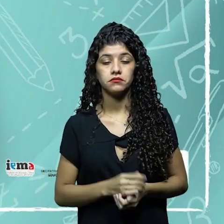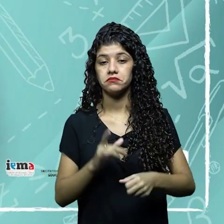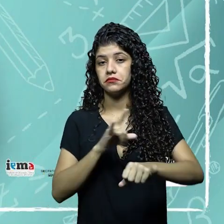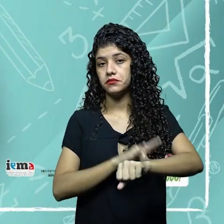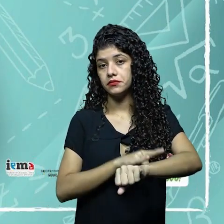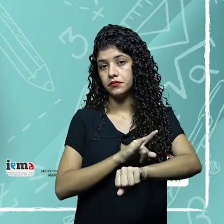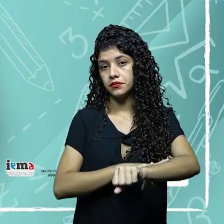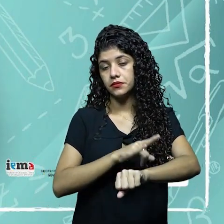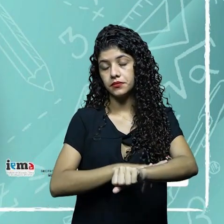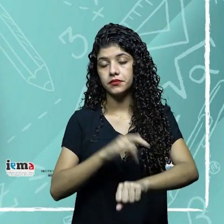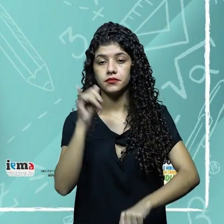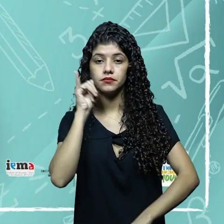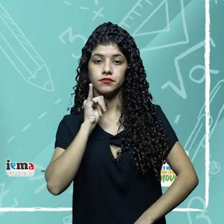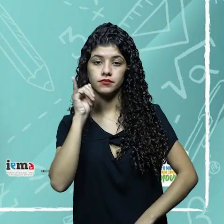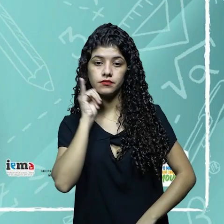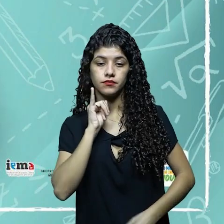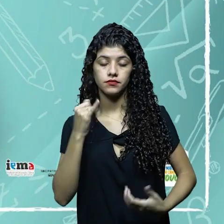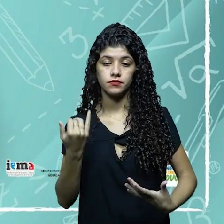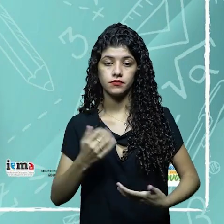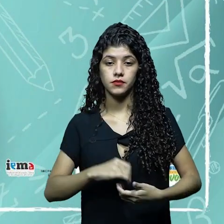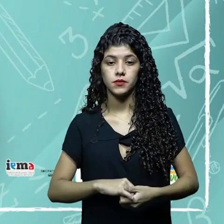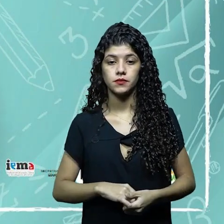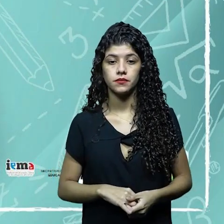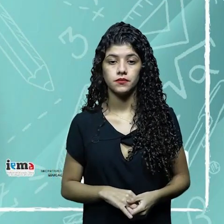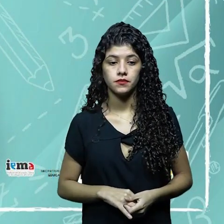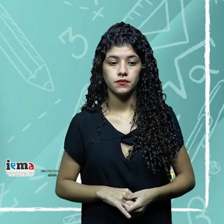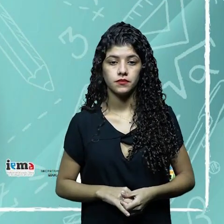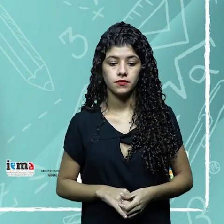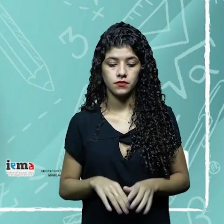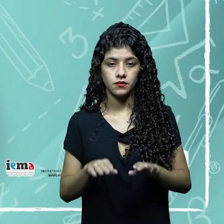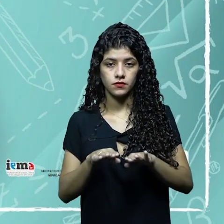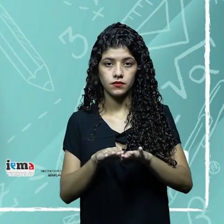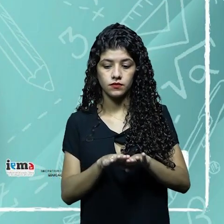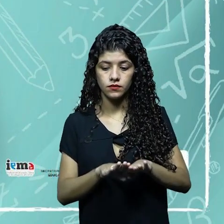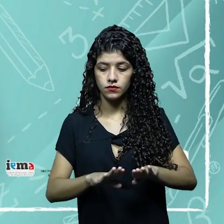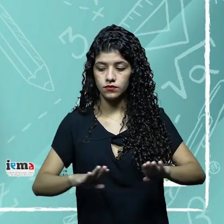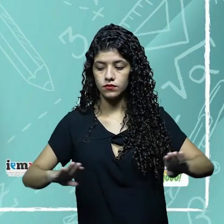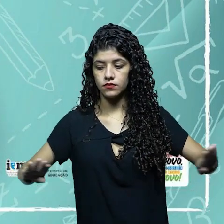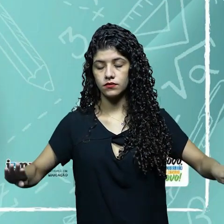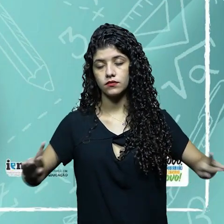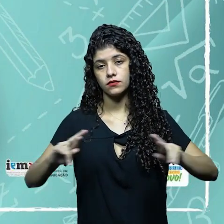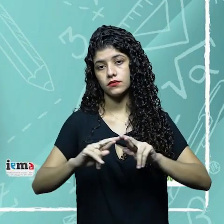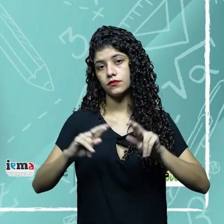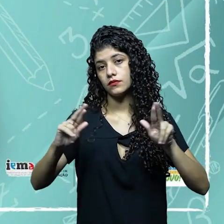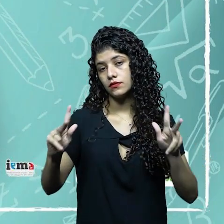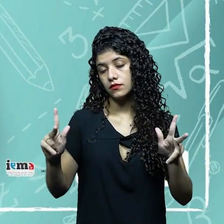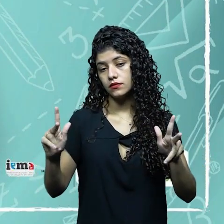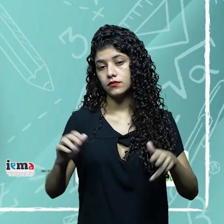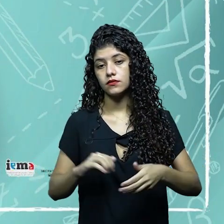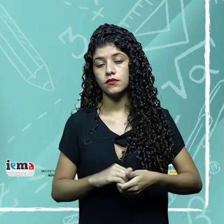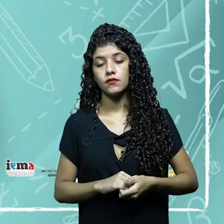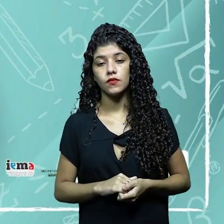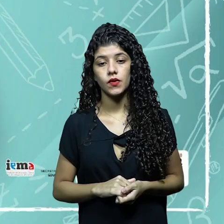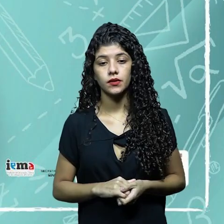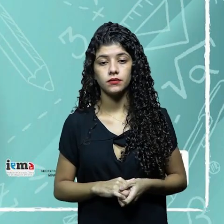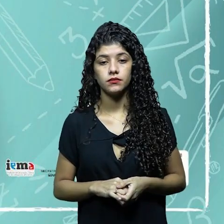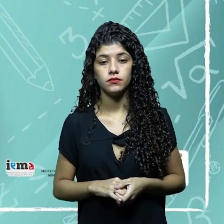banheiro, né? Você vai fazer o preenchimento de uma área, colocar um piso diferente, né? E